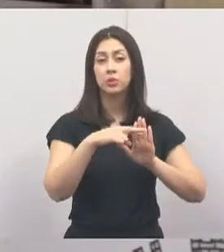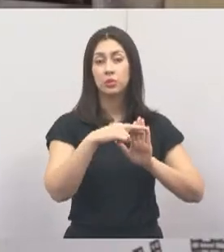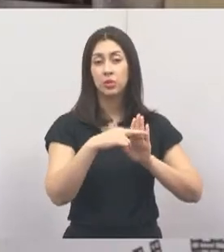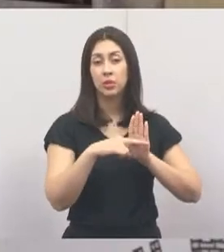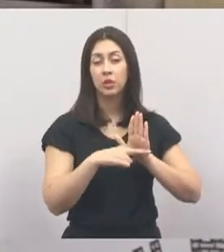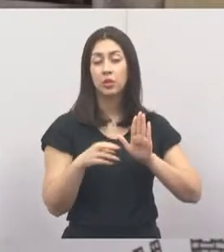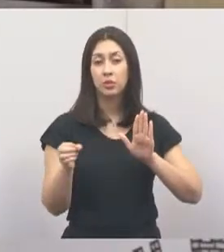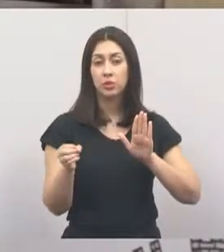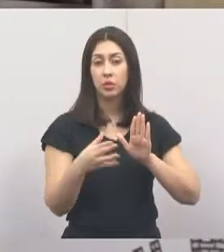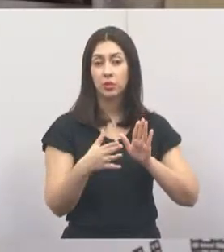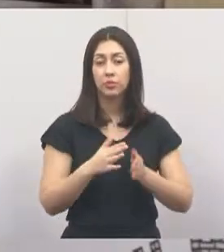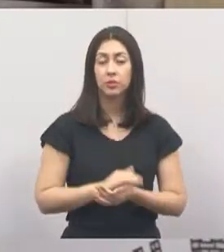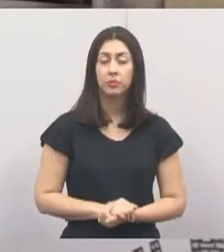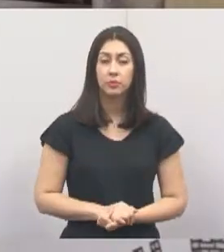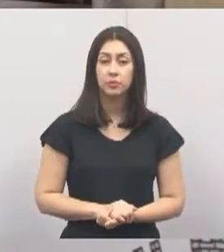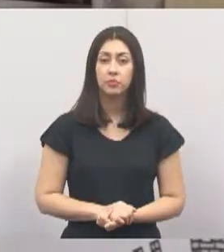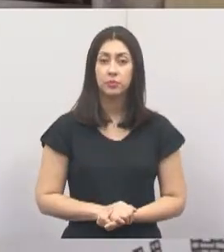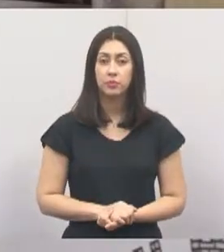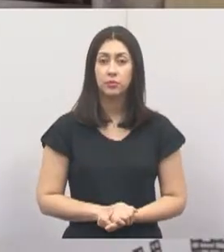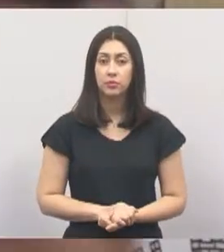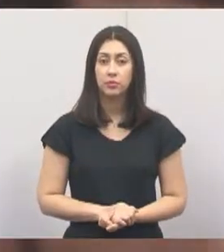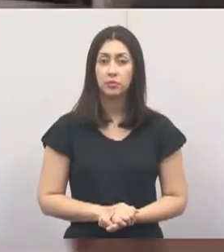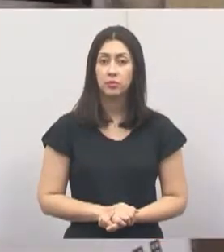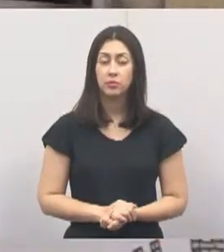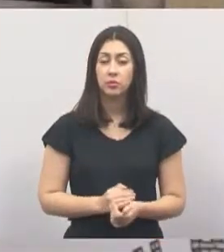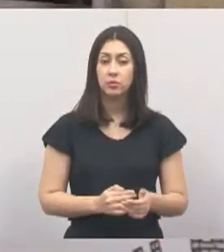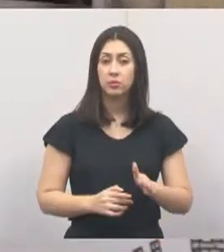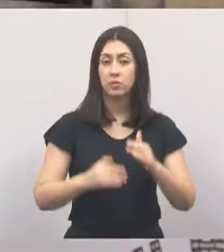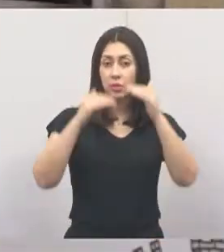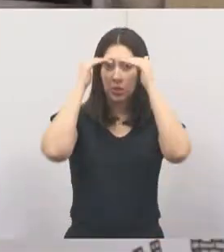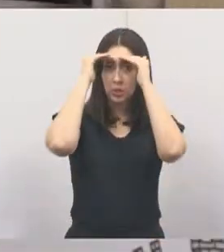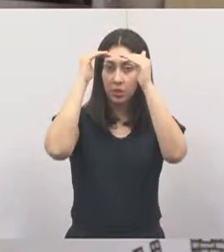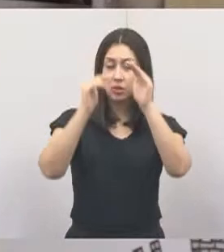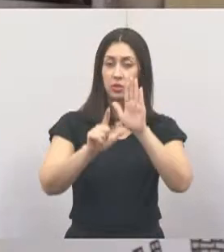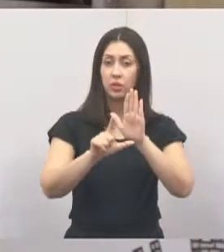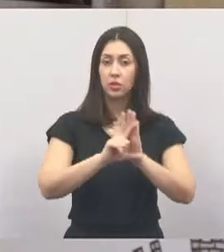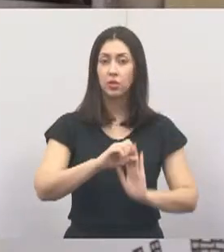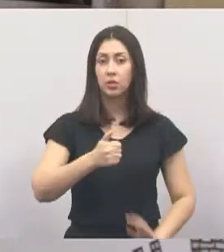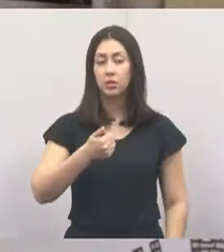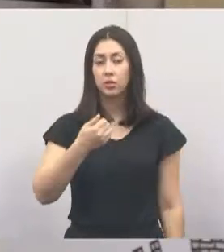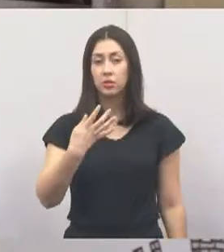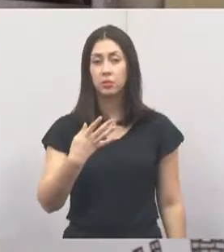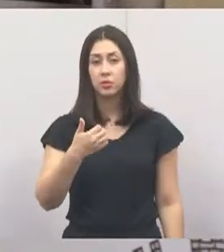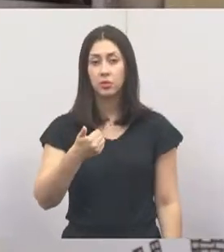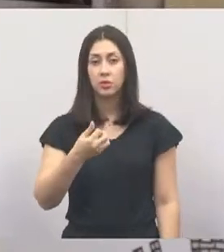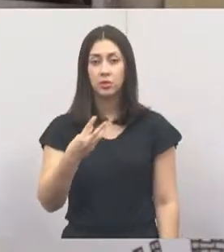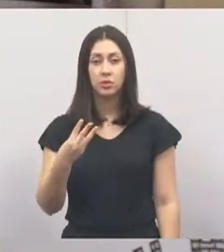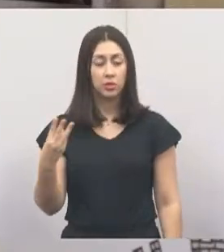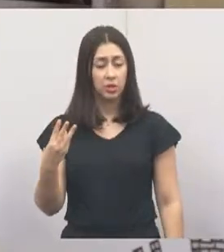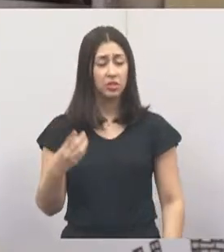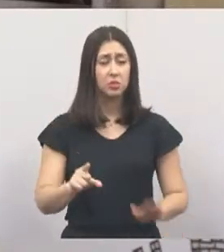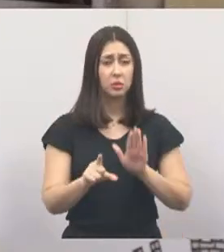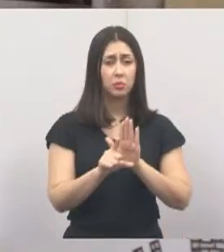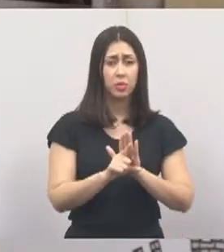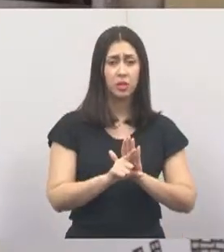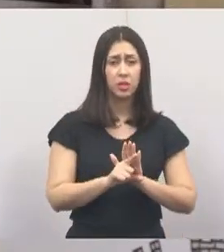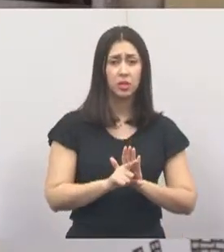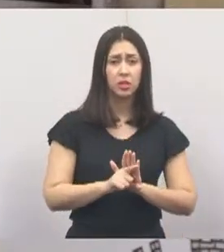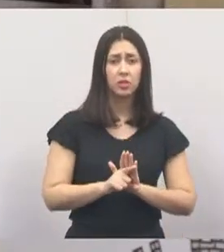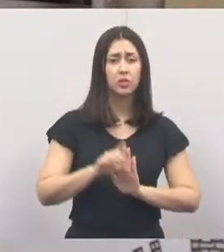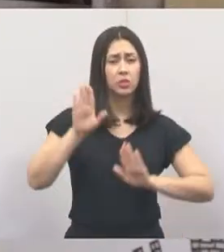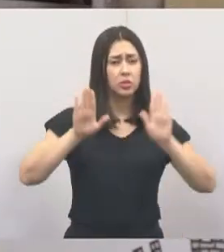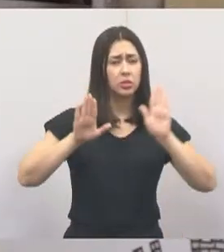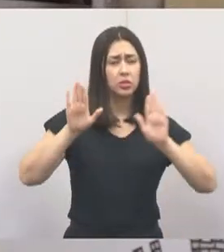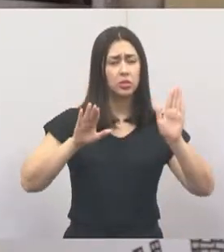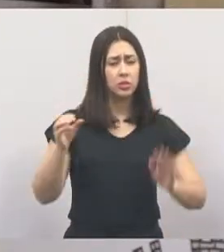vigor. Para atendimento da Lei Federal número 14.133, a nova Lei de Licitações e Contratações,